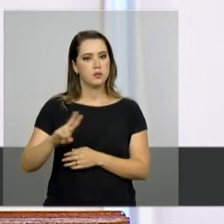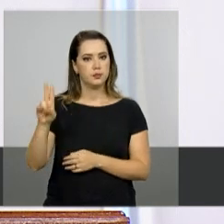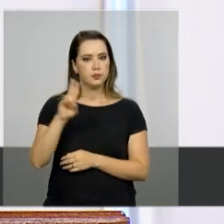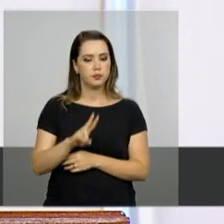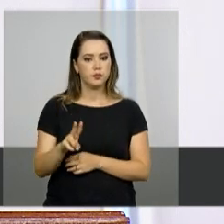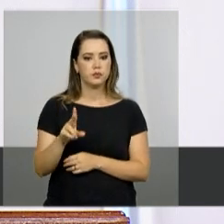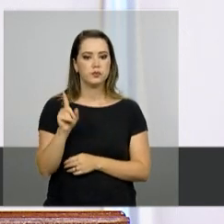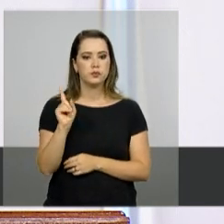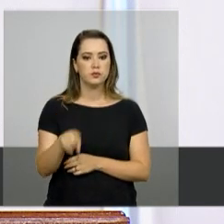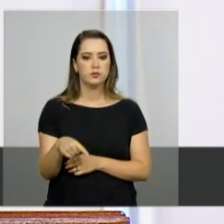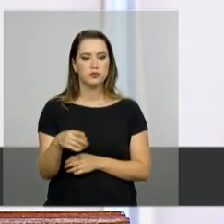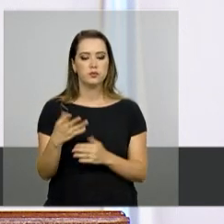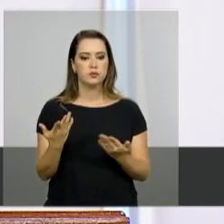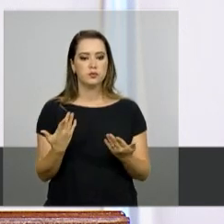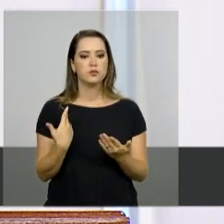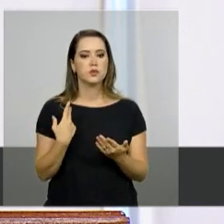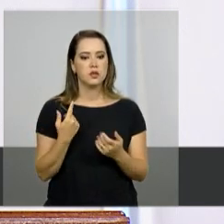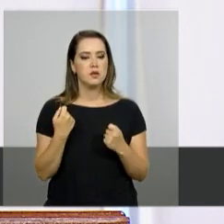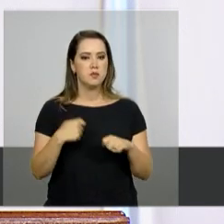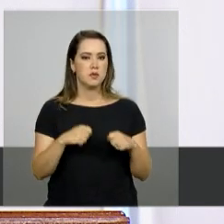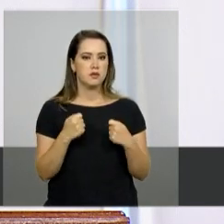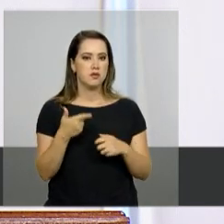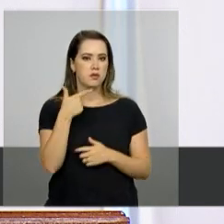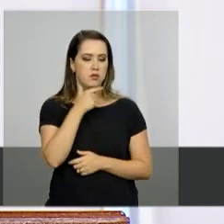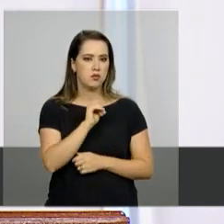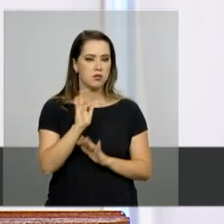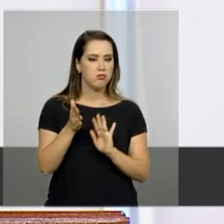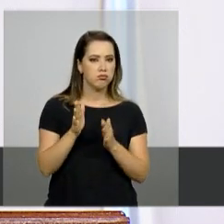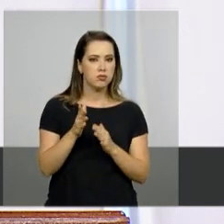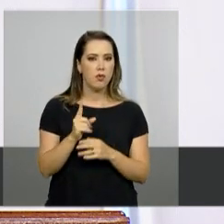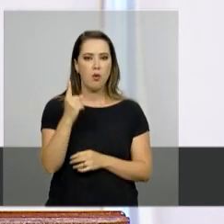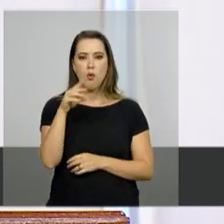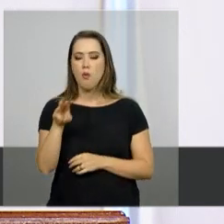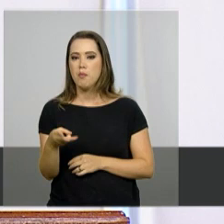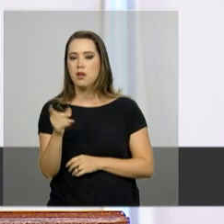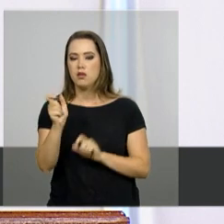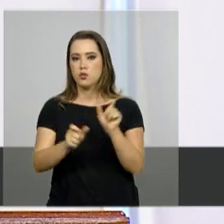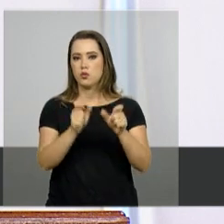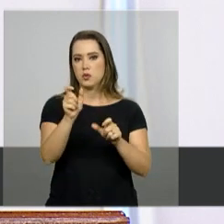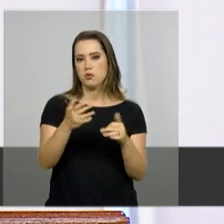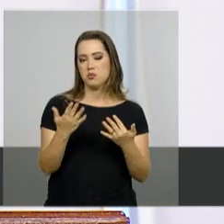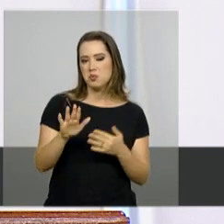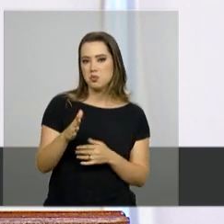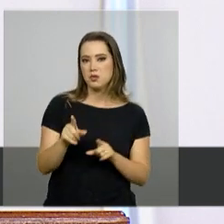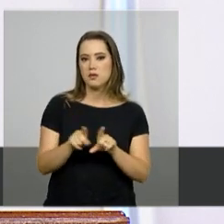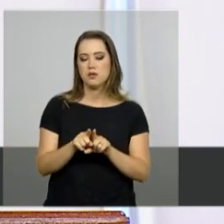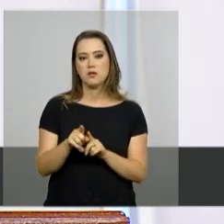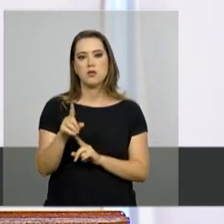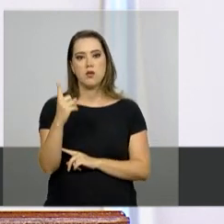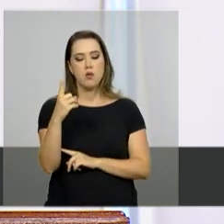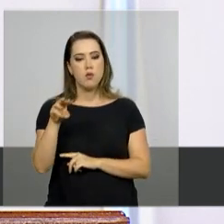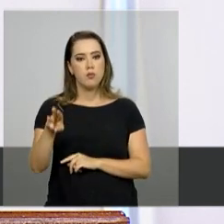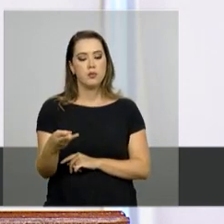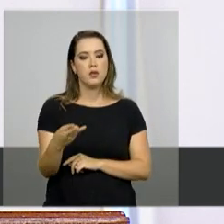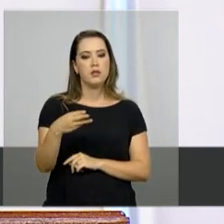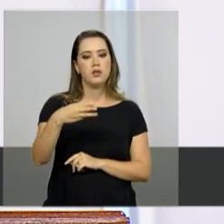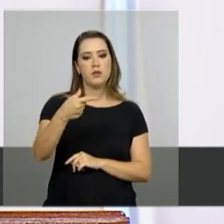utilizado e deverá atingir proporcionalmente a mesma milhão e seiscentos 1.700.000